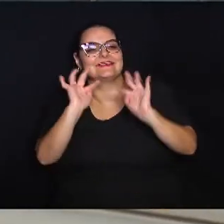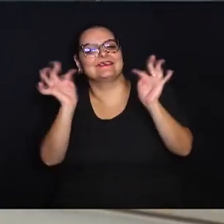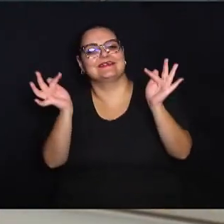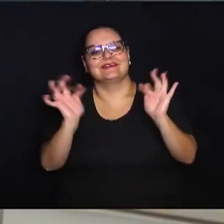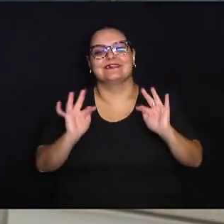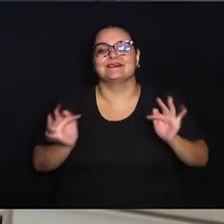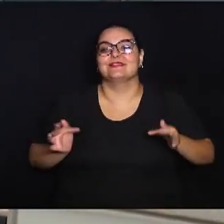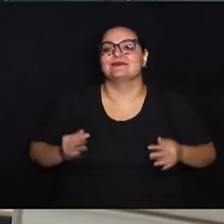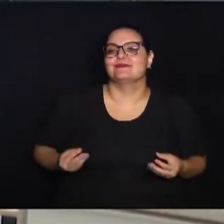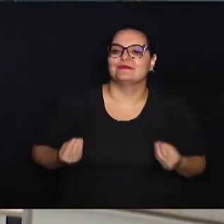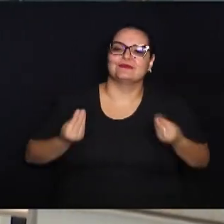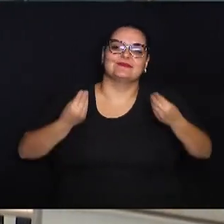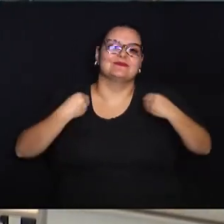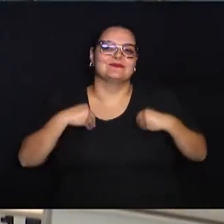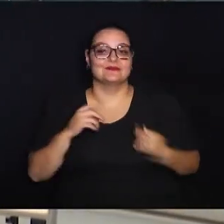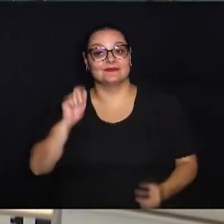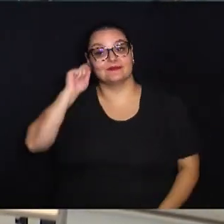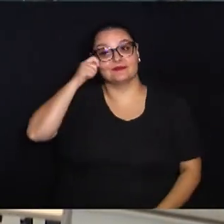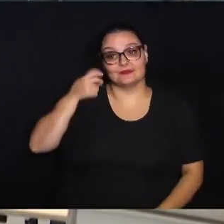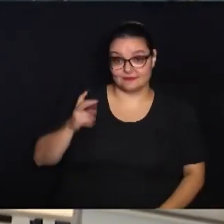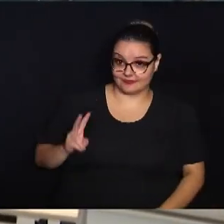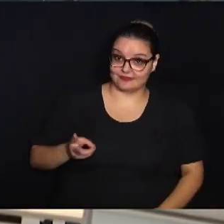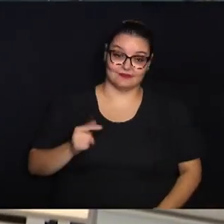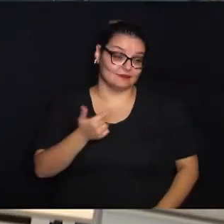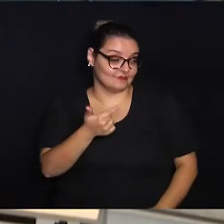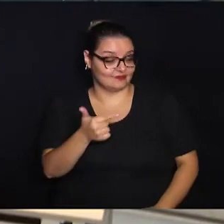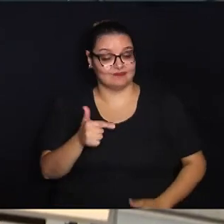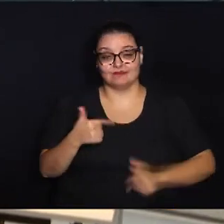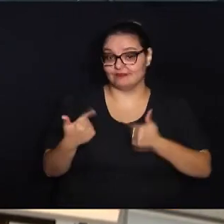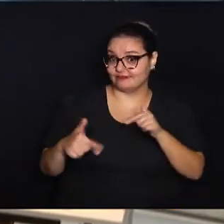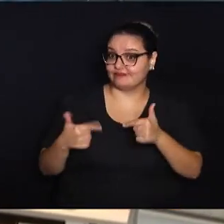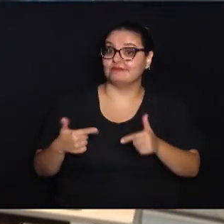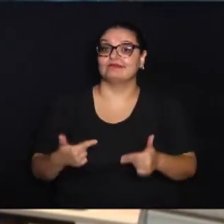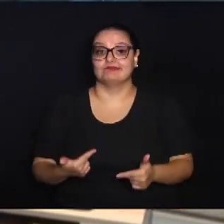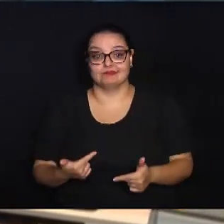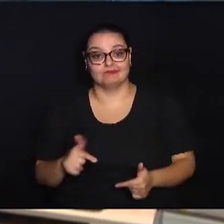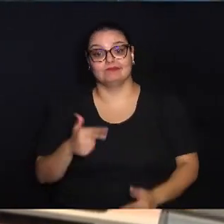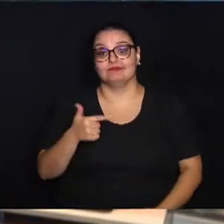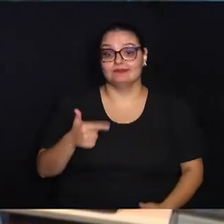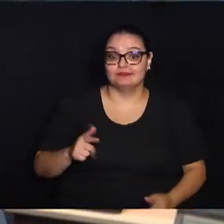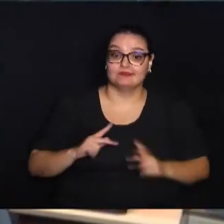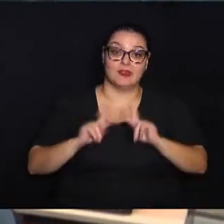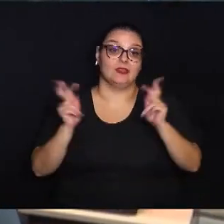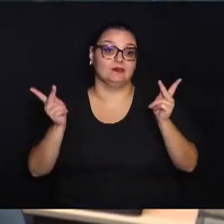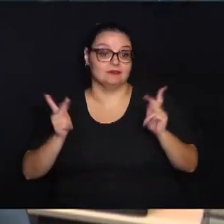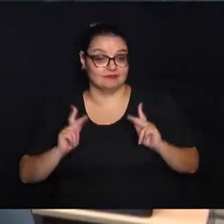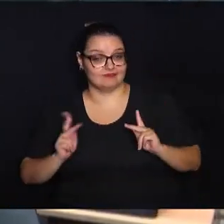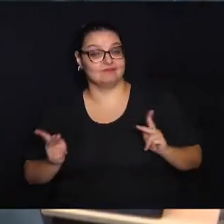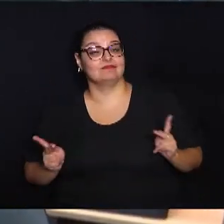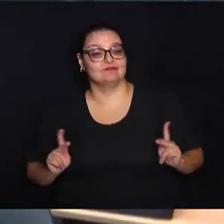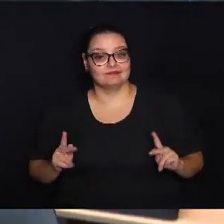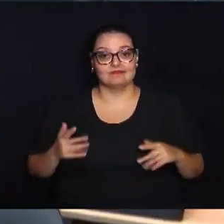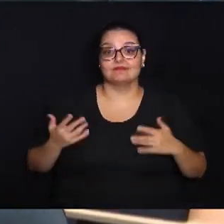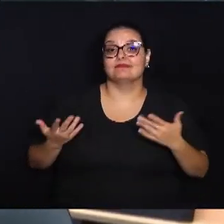felicidade, nego sem emprego, fica sem sossego,